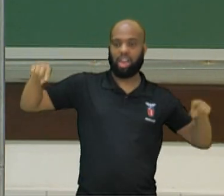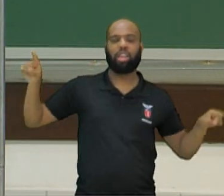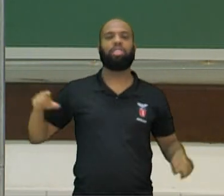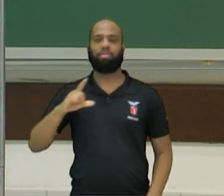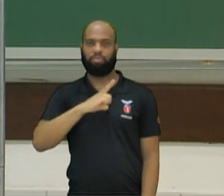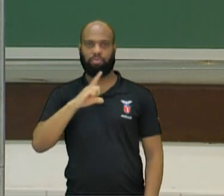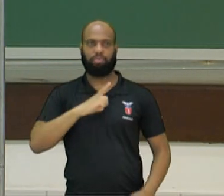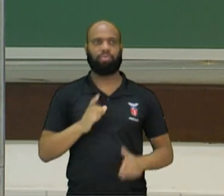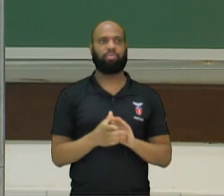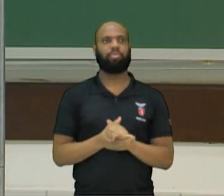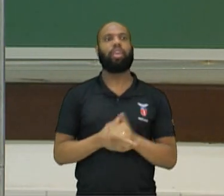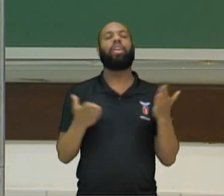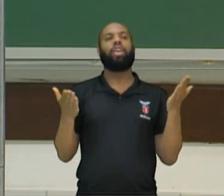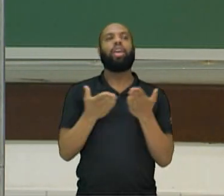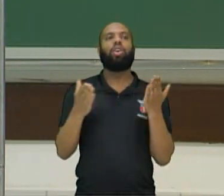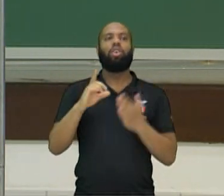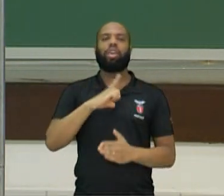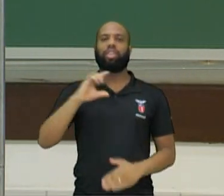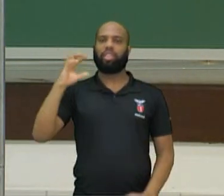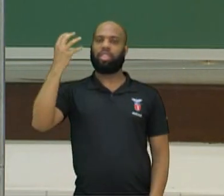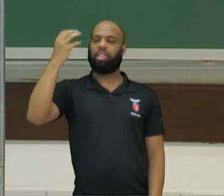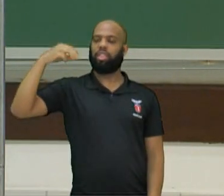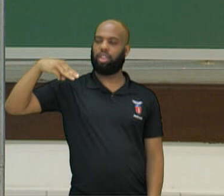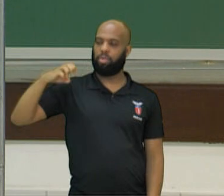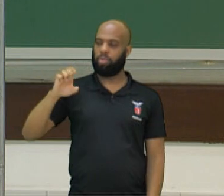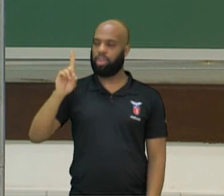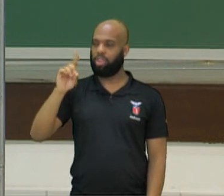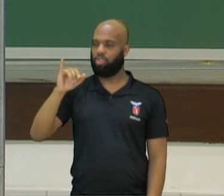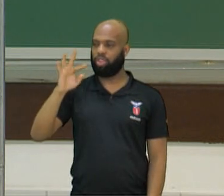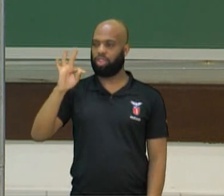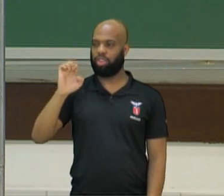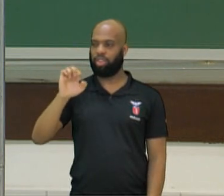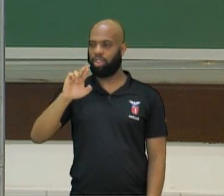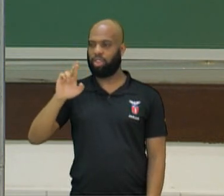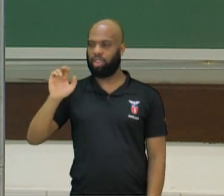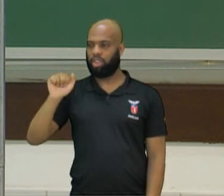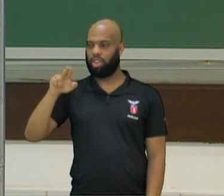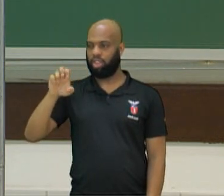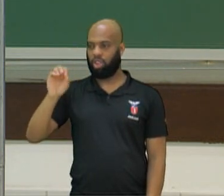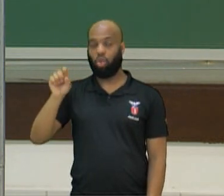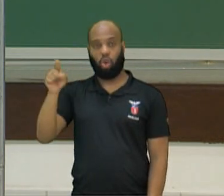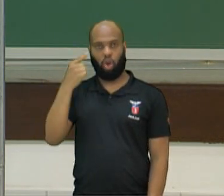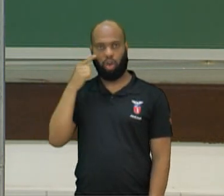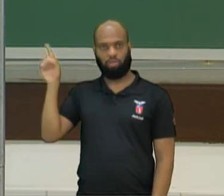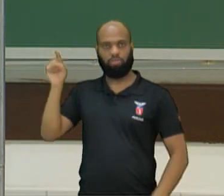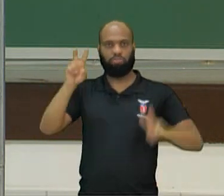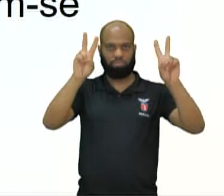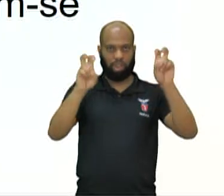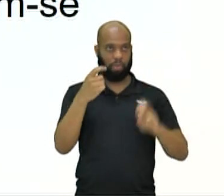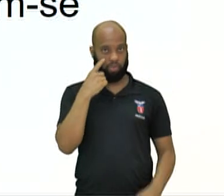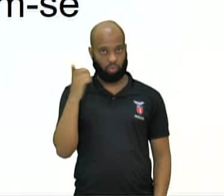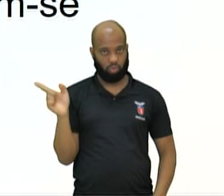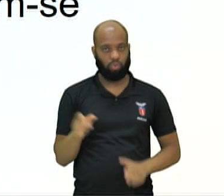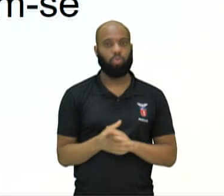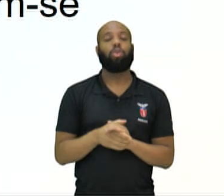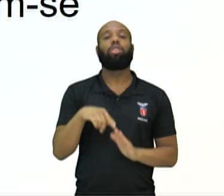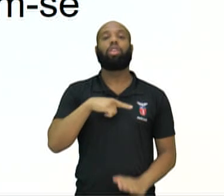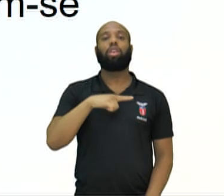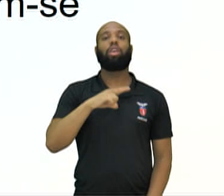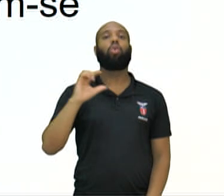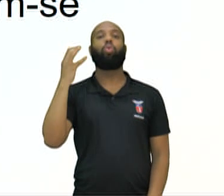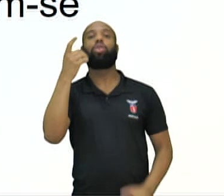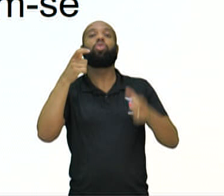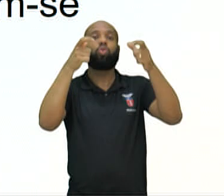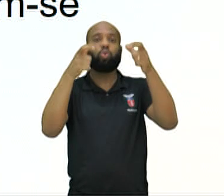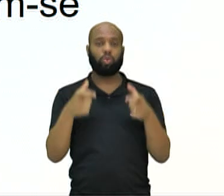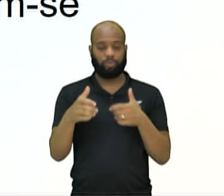térmica. Já o clima mediterrâneo, que é o próximo tipo climático que está aparecendo aí na tela para você, ó, ele ocorre nas